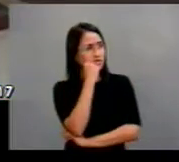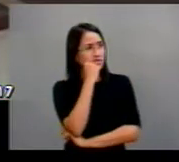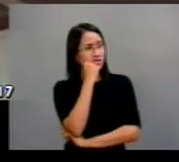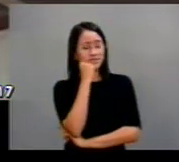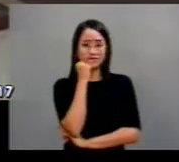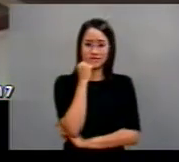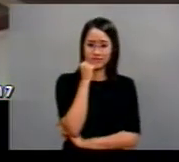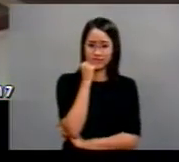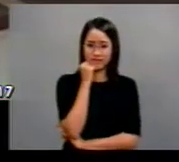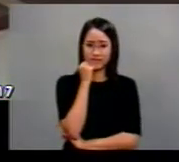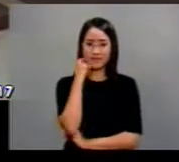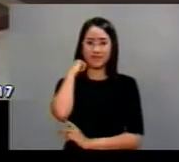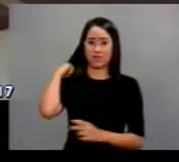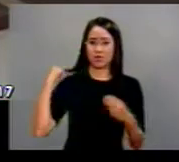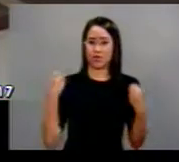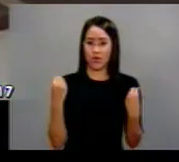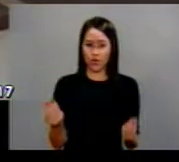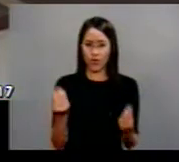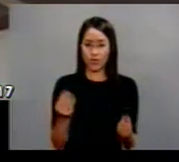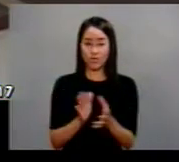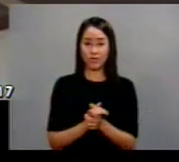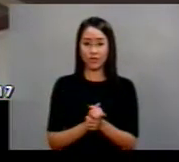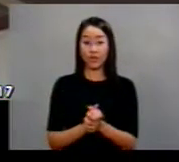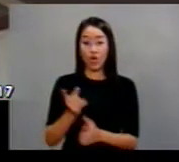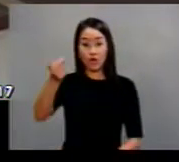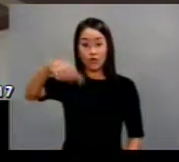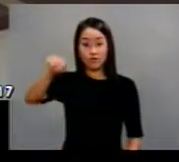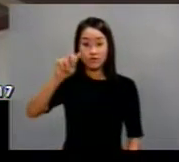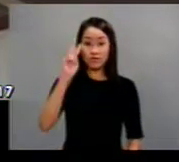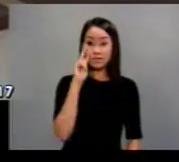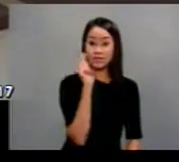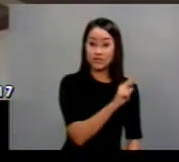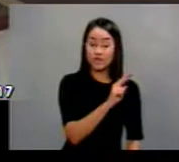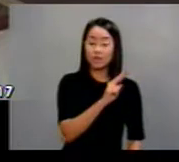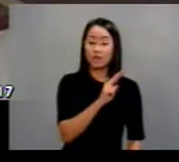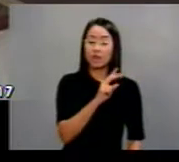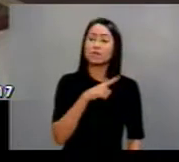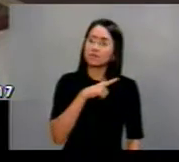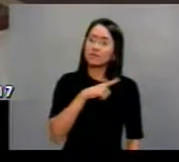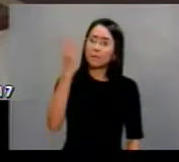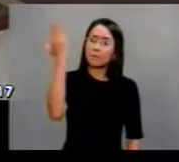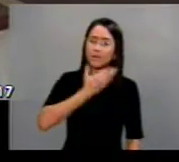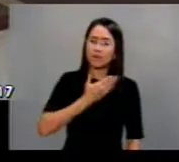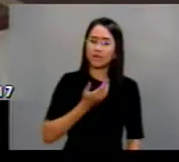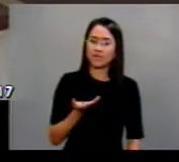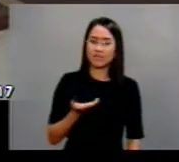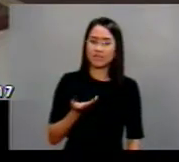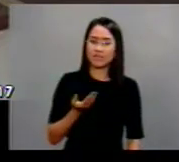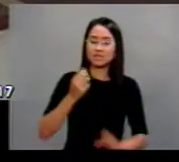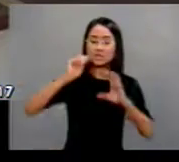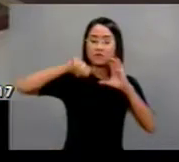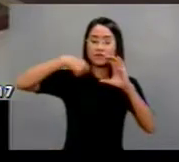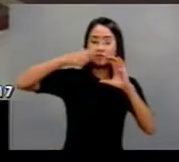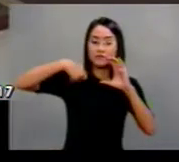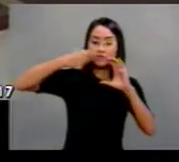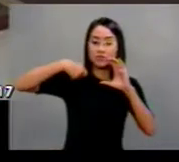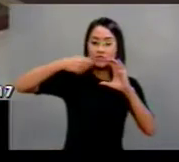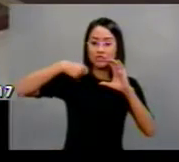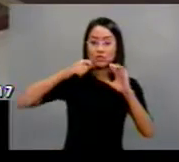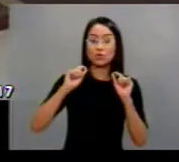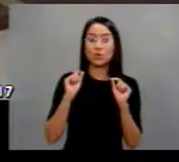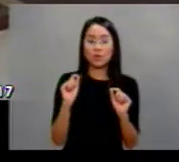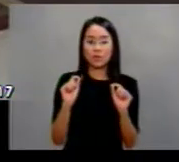recebendo, tramando, dentro de uma das sedes do governo, a compra